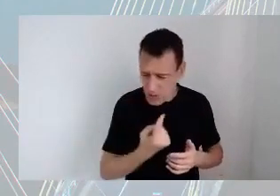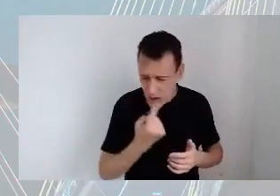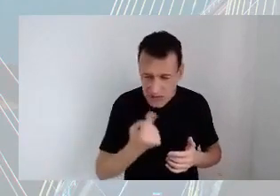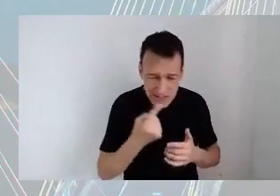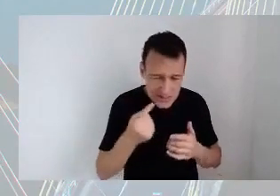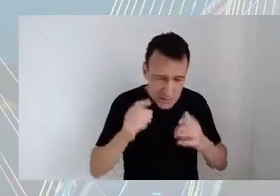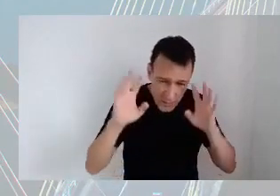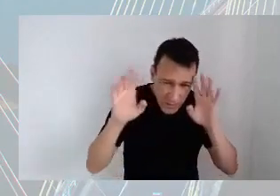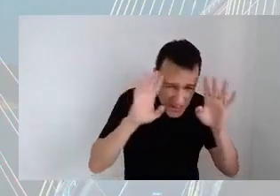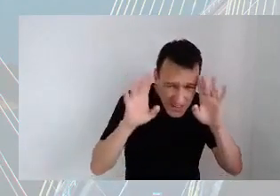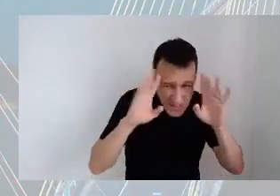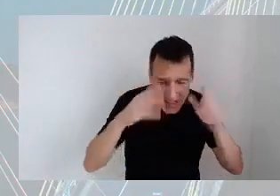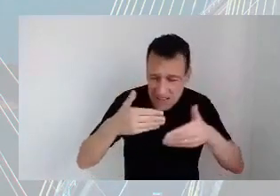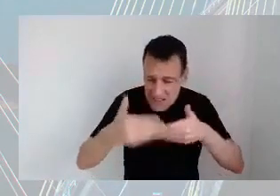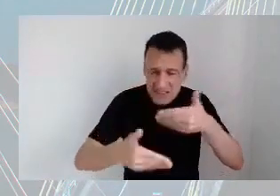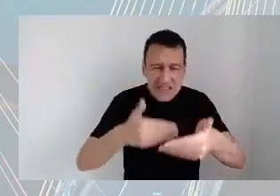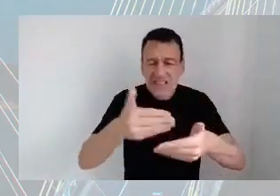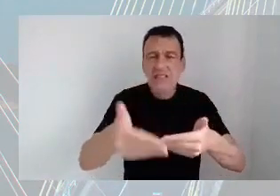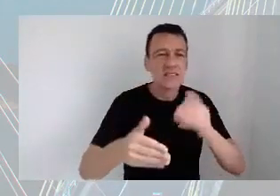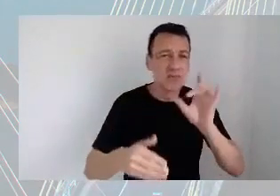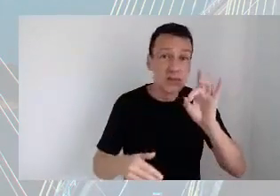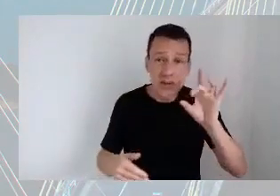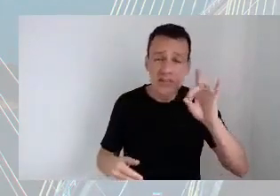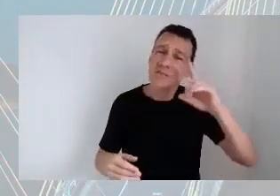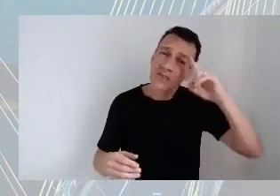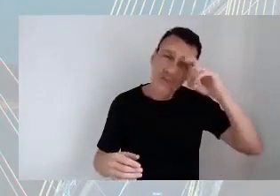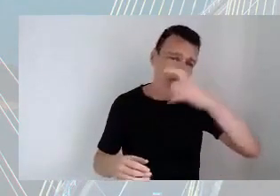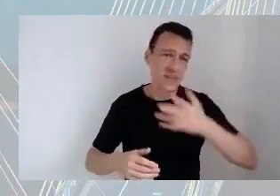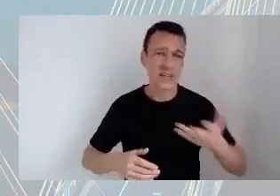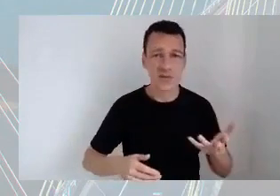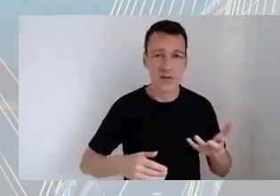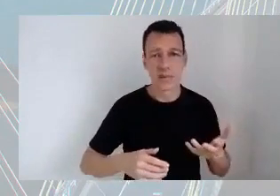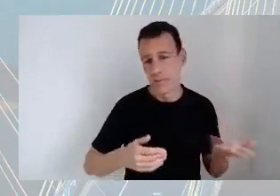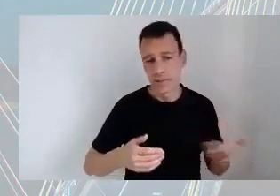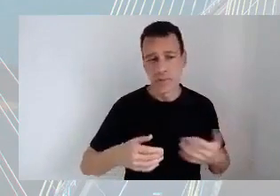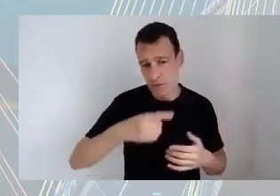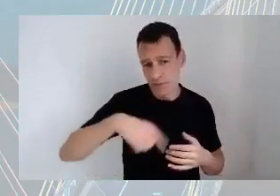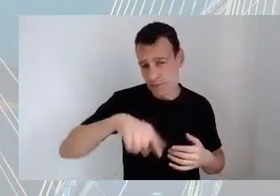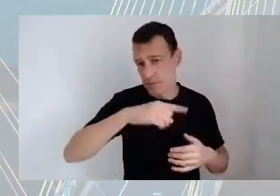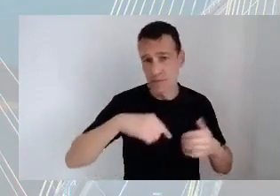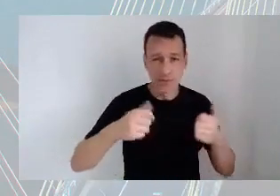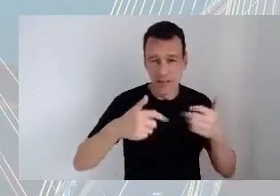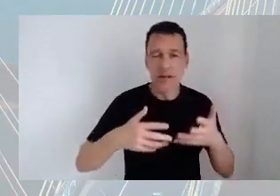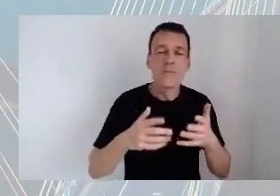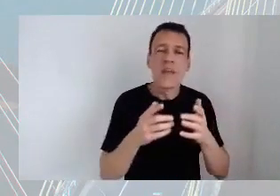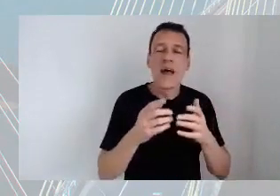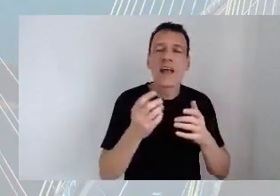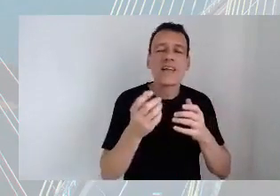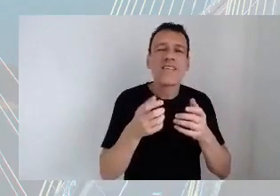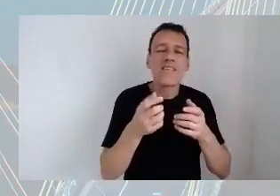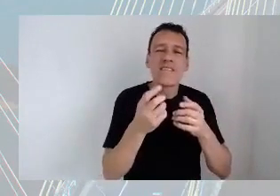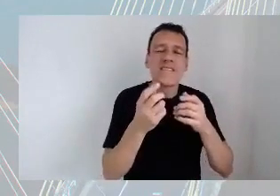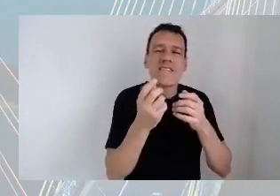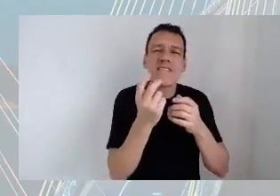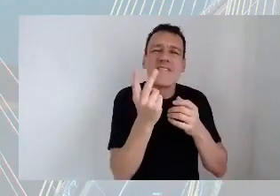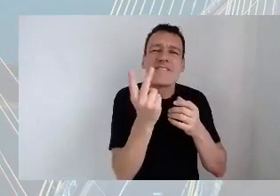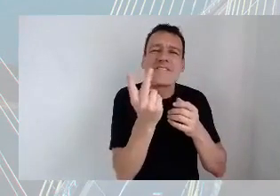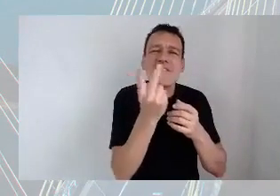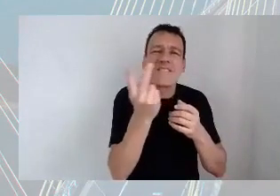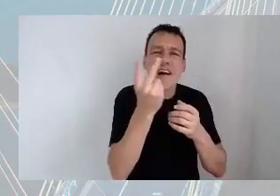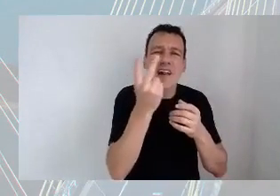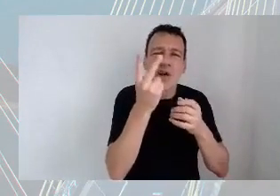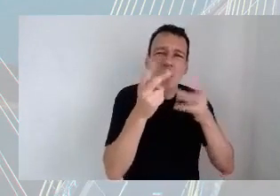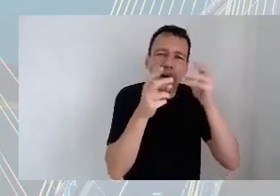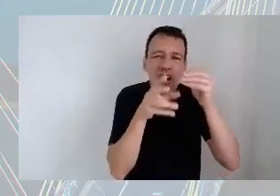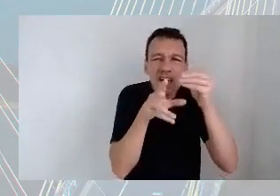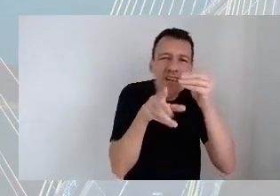a gente não está querendo trazer que as quick wins, né, as entregas de valor mais curtas, não é que elas sejam ruins, elas também são importantes. Então, tem